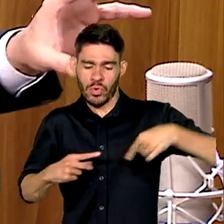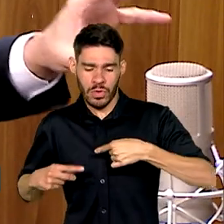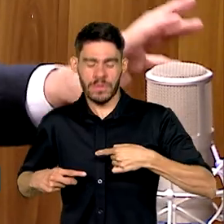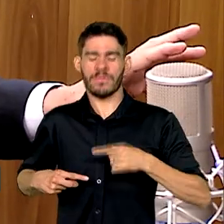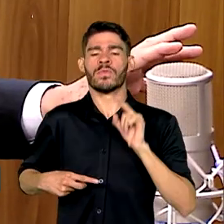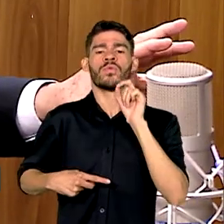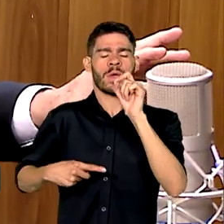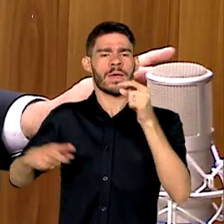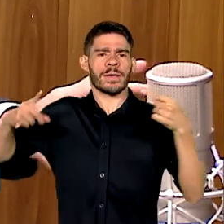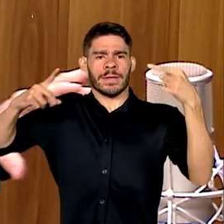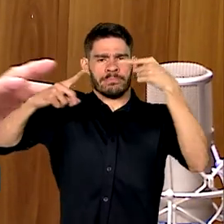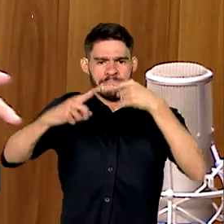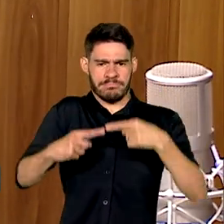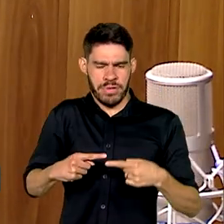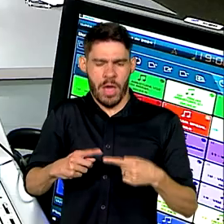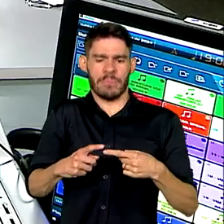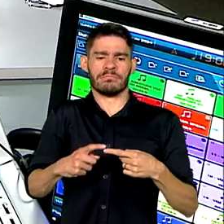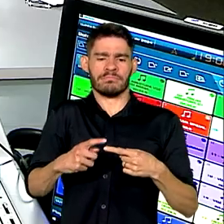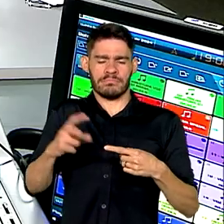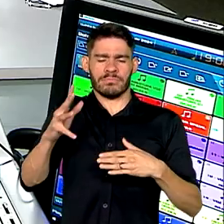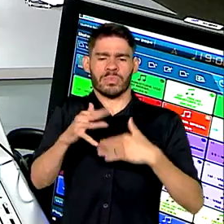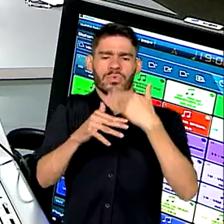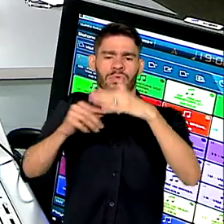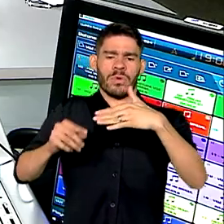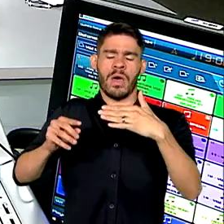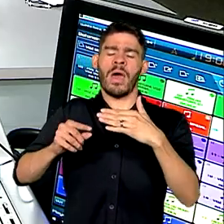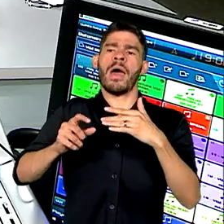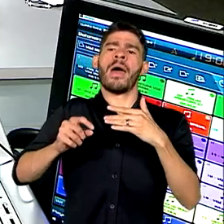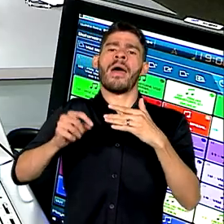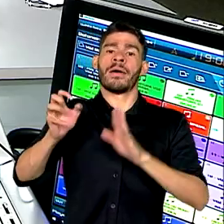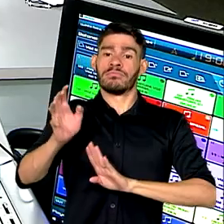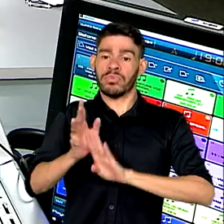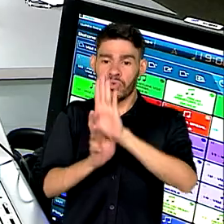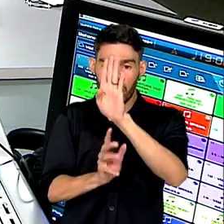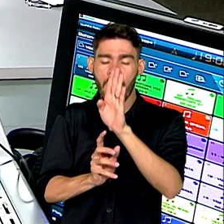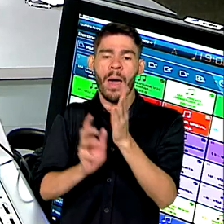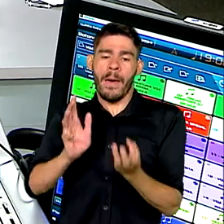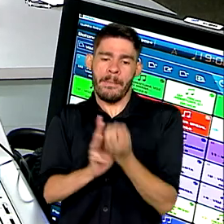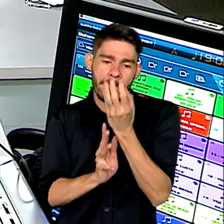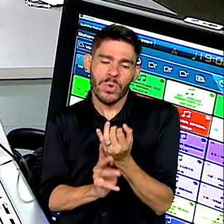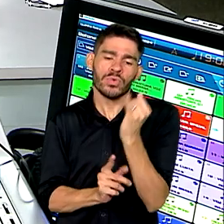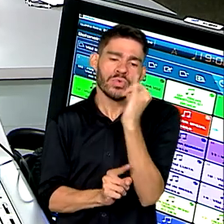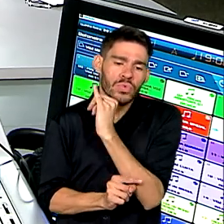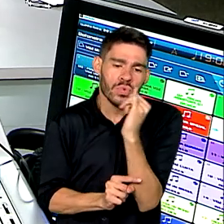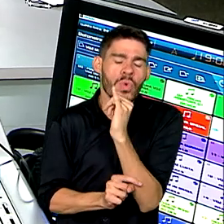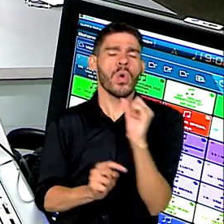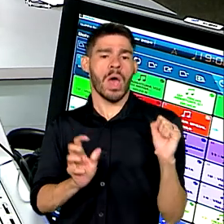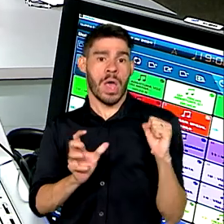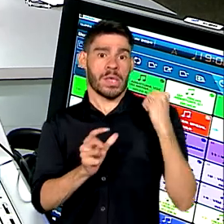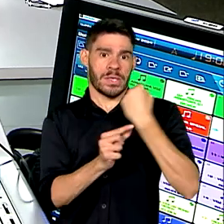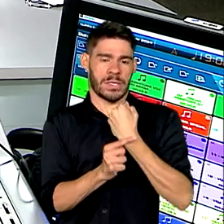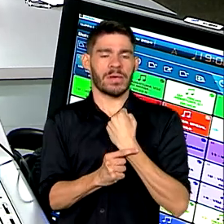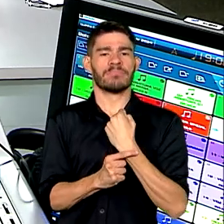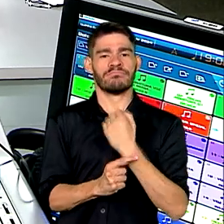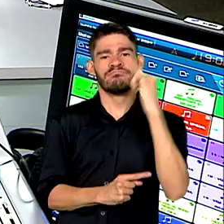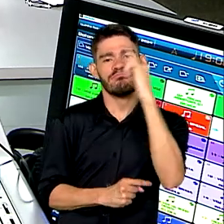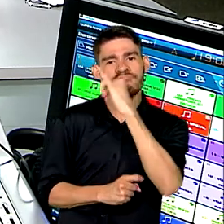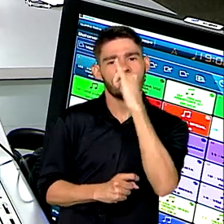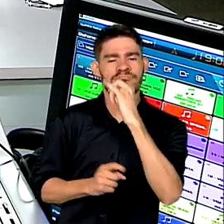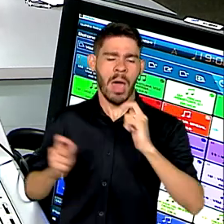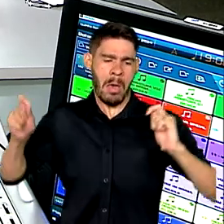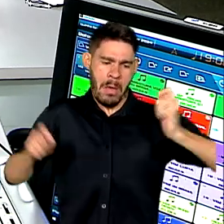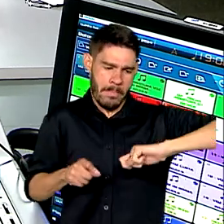gente compatibilizar o crescimento dessa produção de energia com a questão da segurança energética, para que a gente